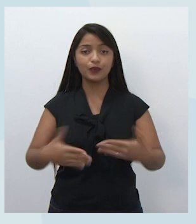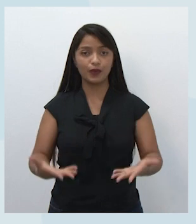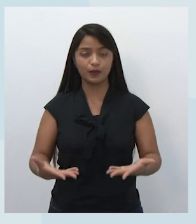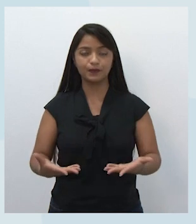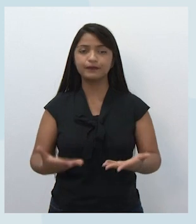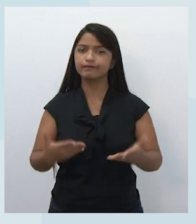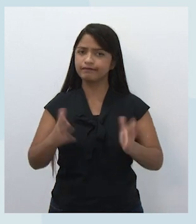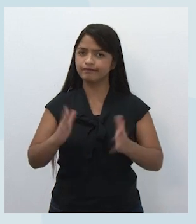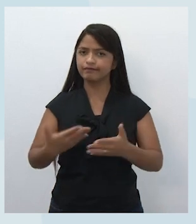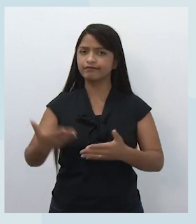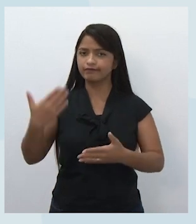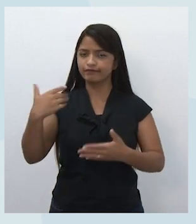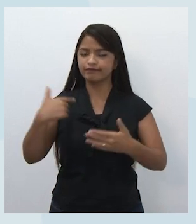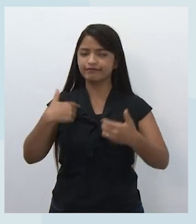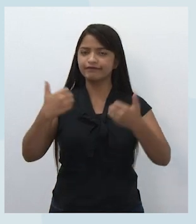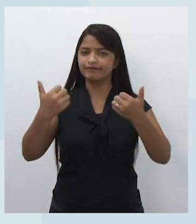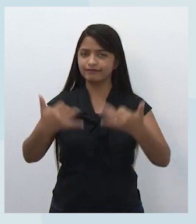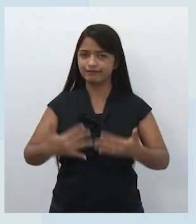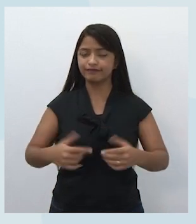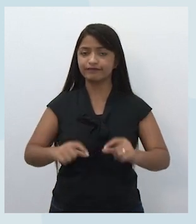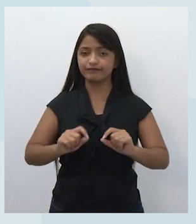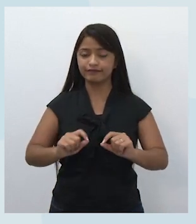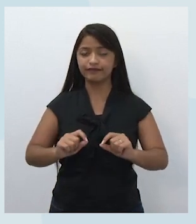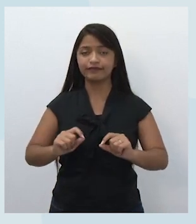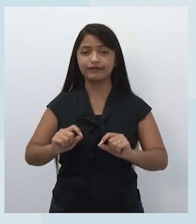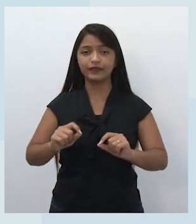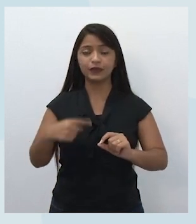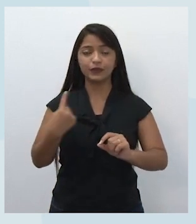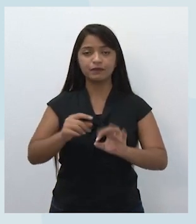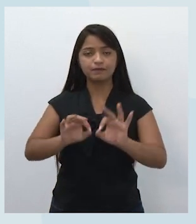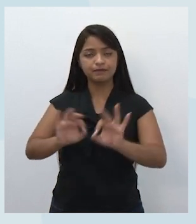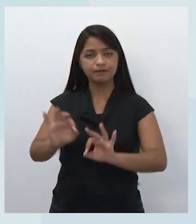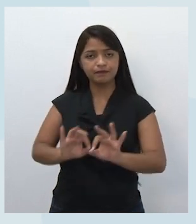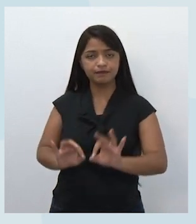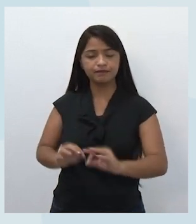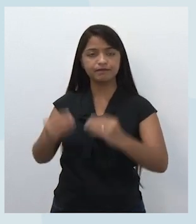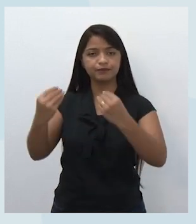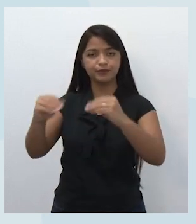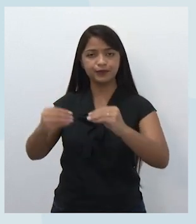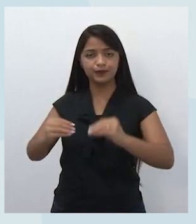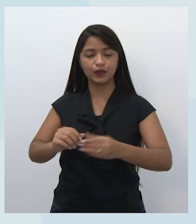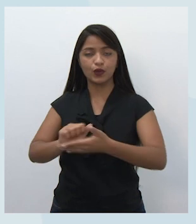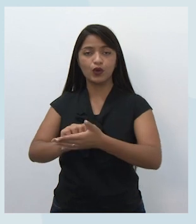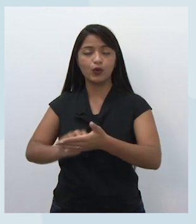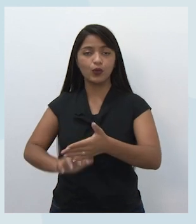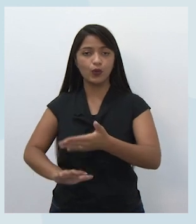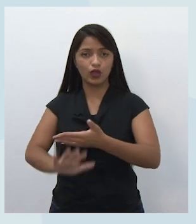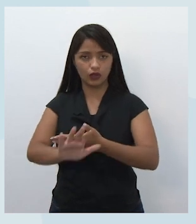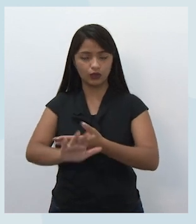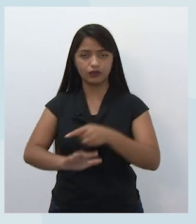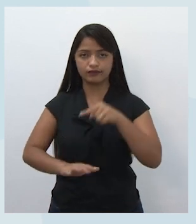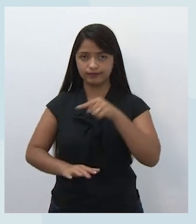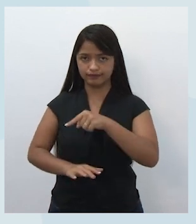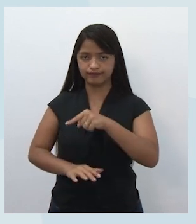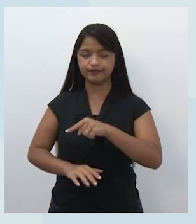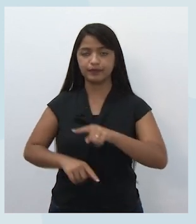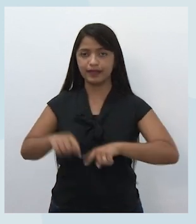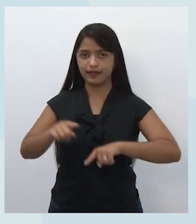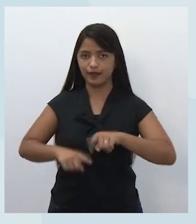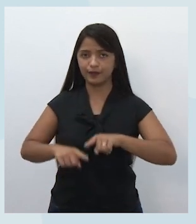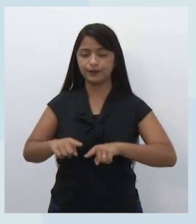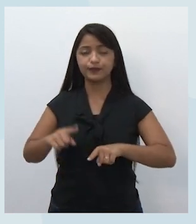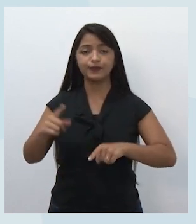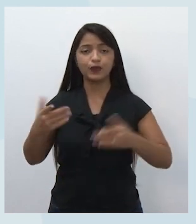dito já na primeira parte, nós temos uma construção de um currículo, né, de um material. Então, a ideia é conversar um pouquinho como é que